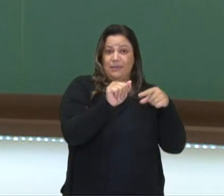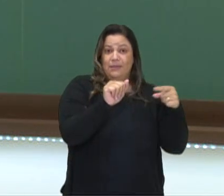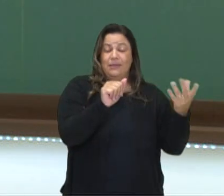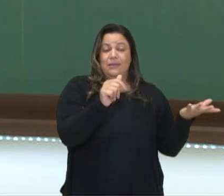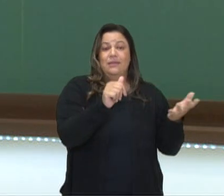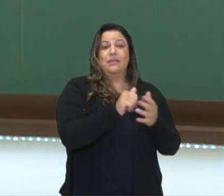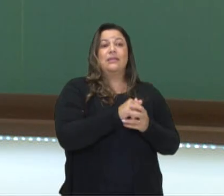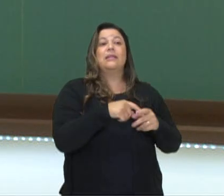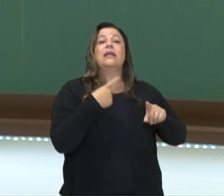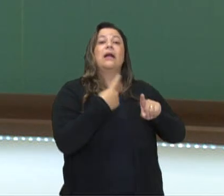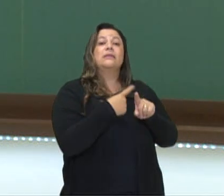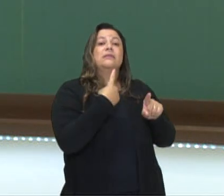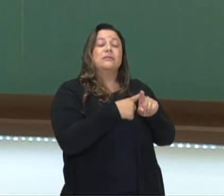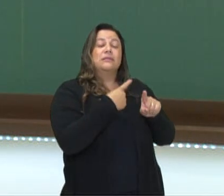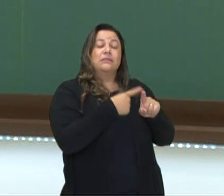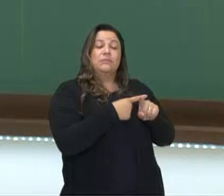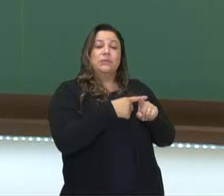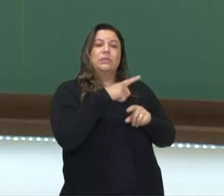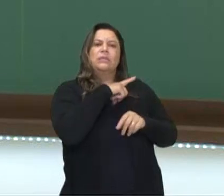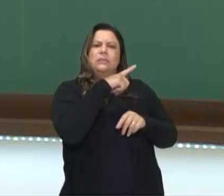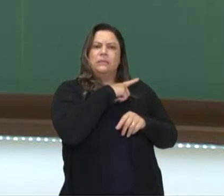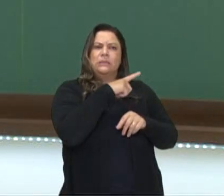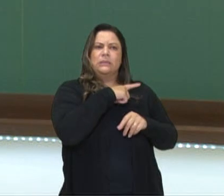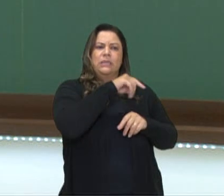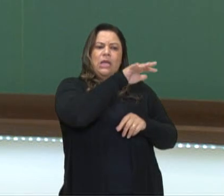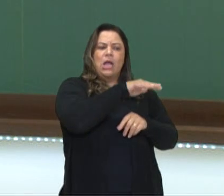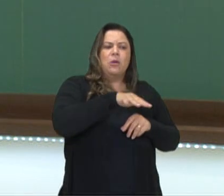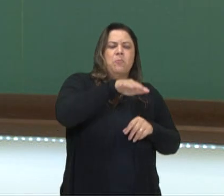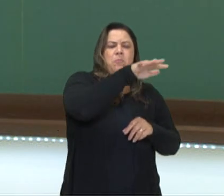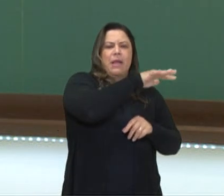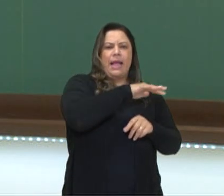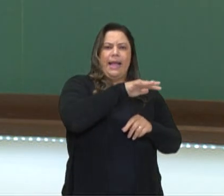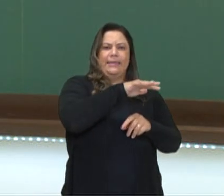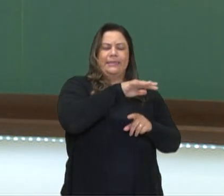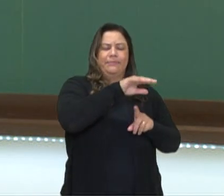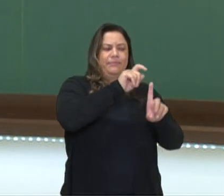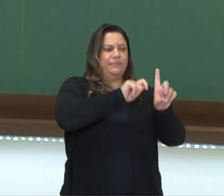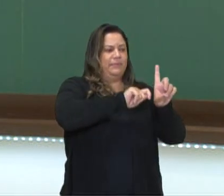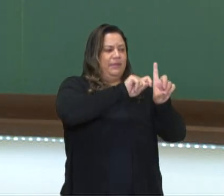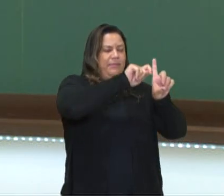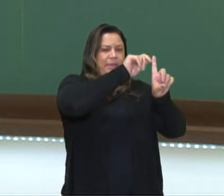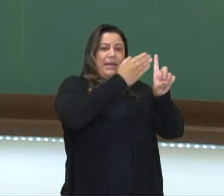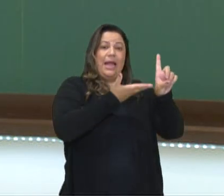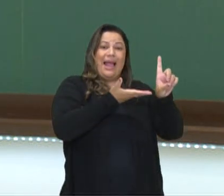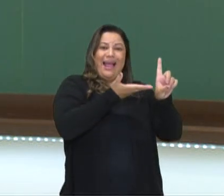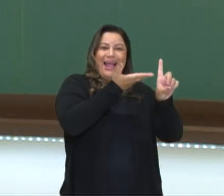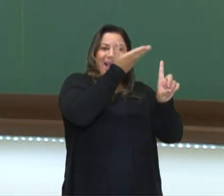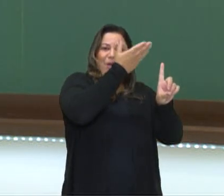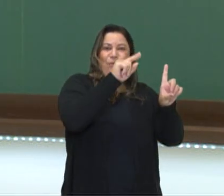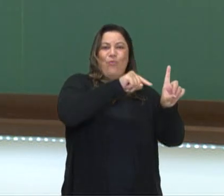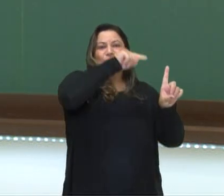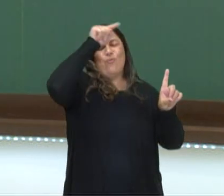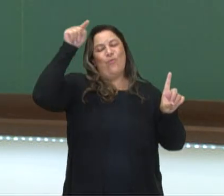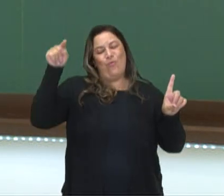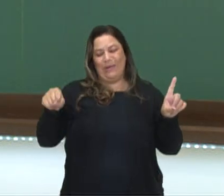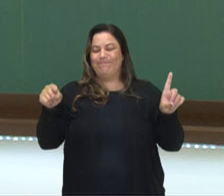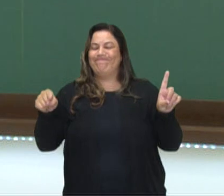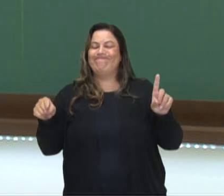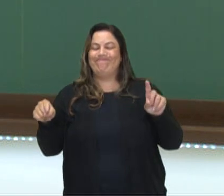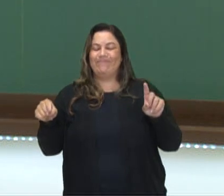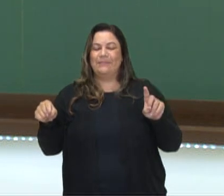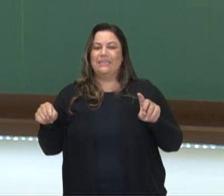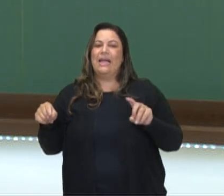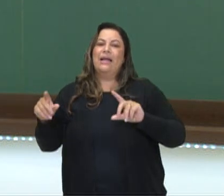à questão de que nós temos uma área com temperatura alta cercada de uma área com temperatura baixa, porque